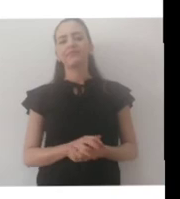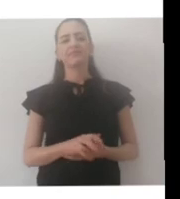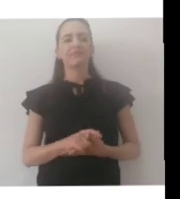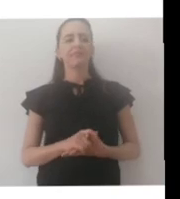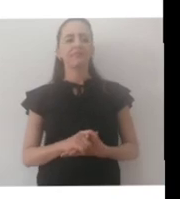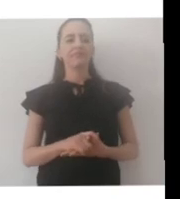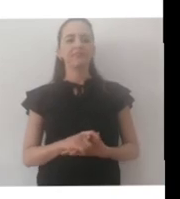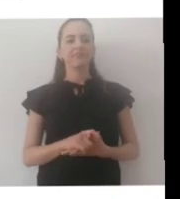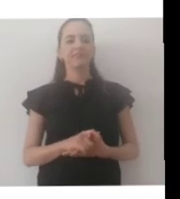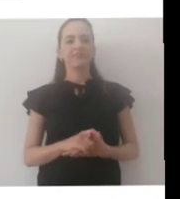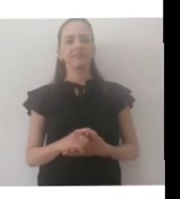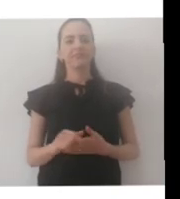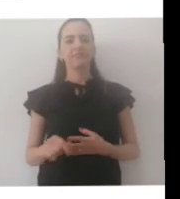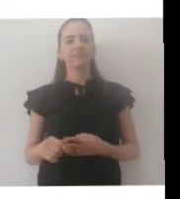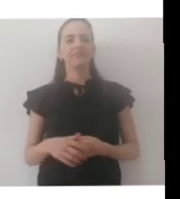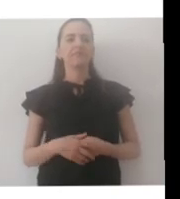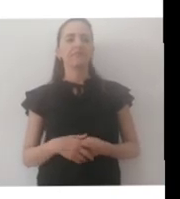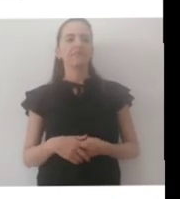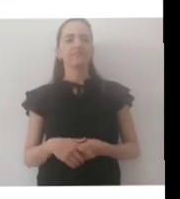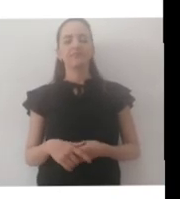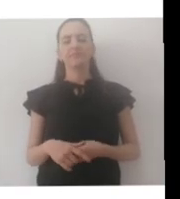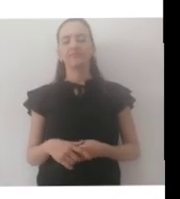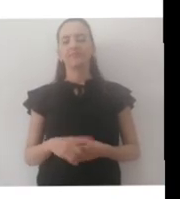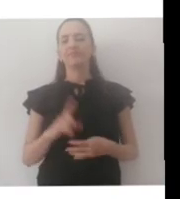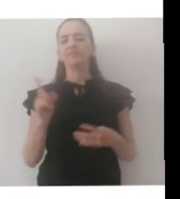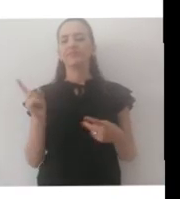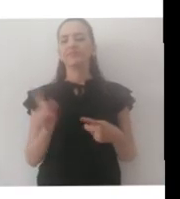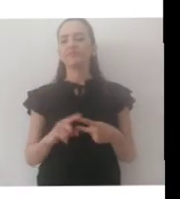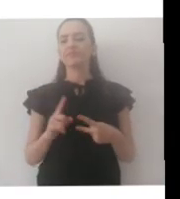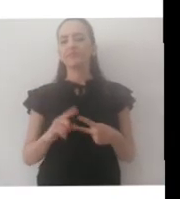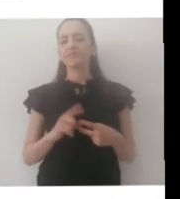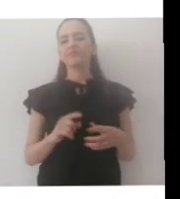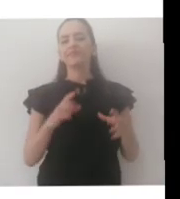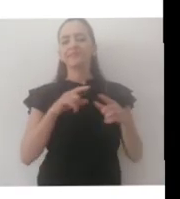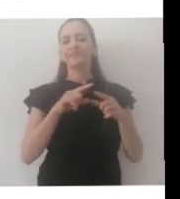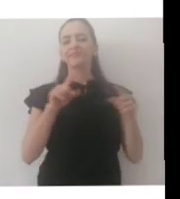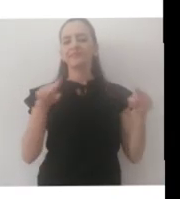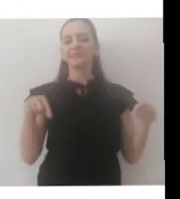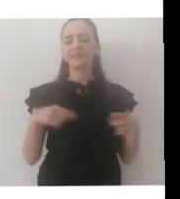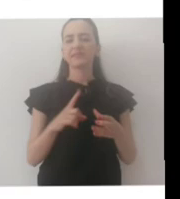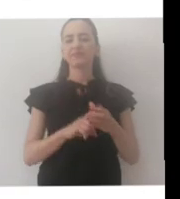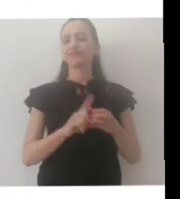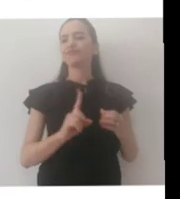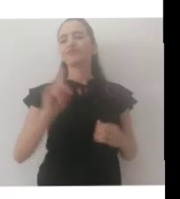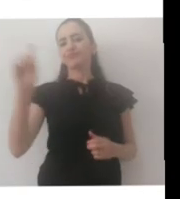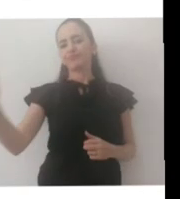o brinquedo mal, ela vai perder a oportunidade de brincar com aquele brinquedo, e aquela primeira